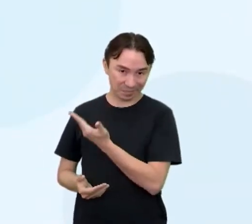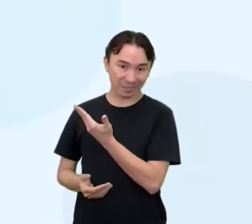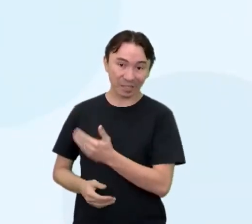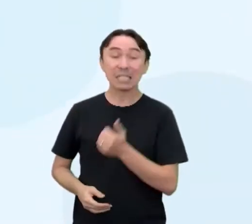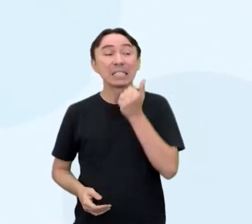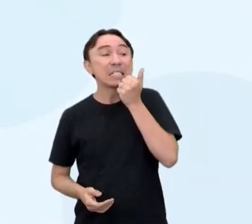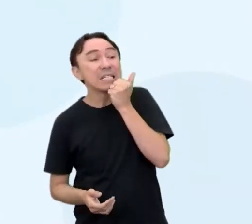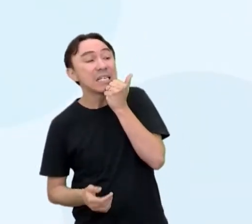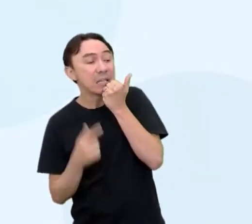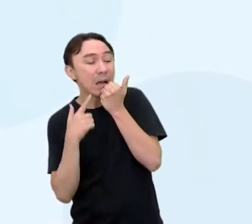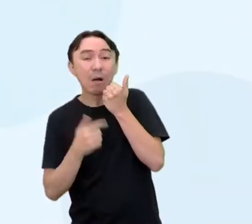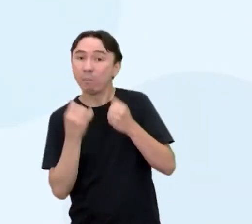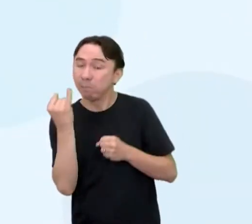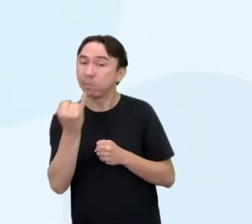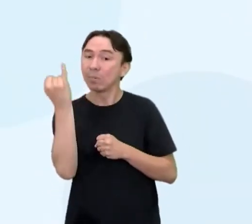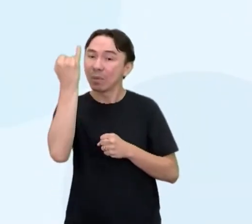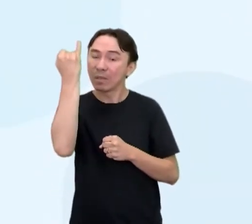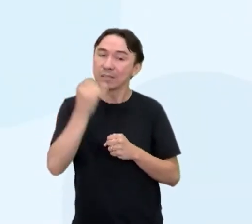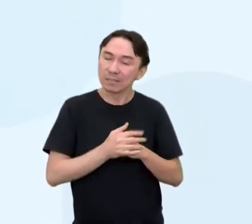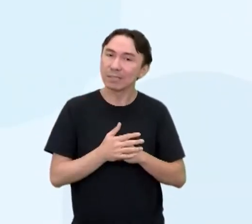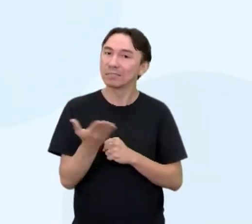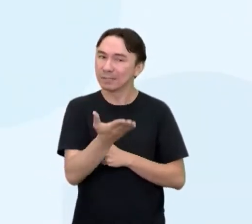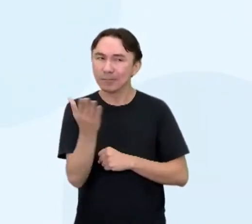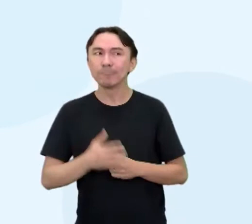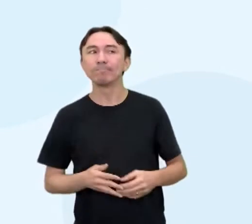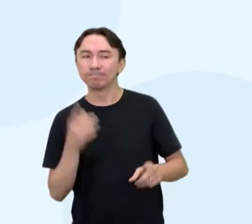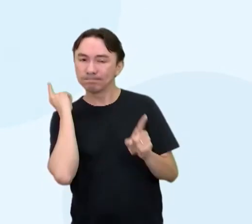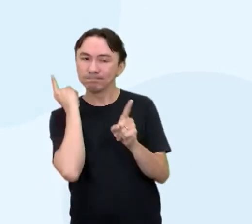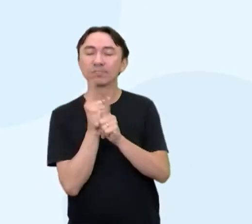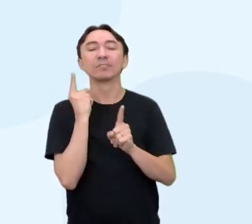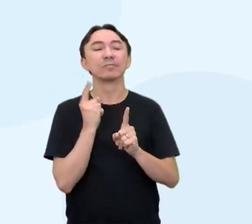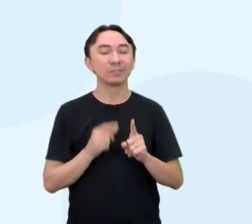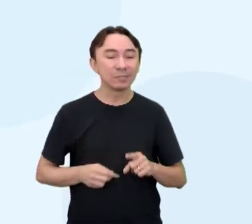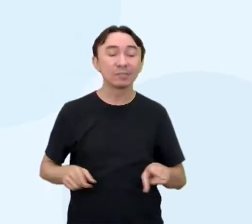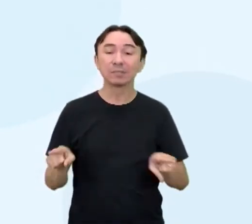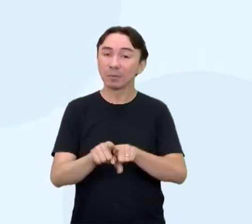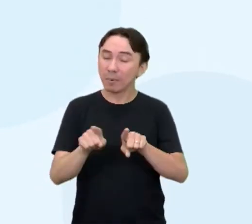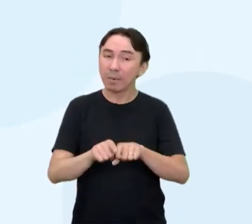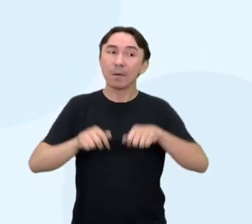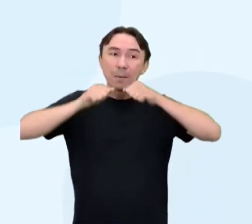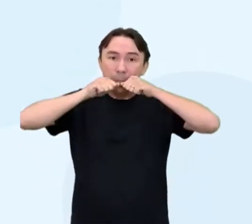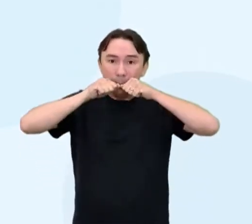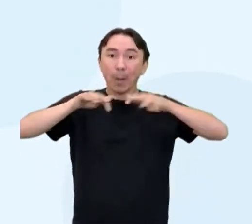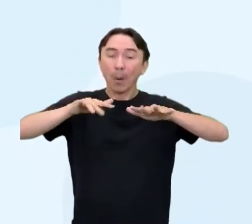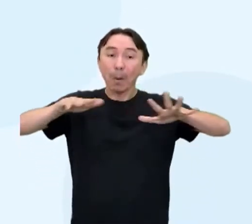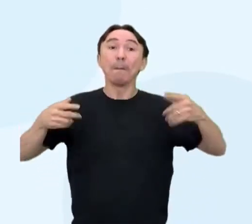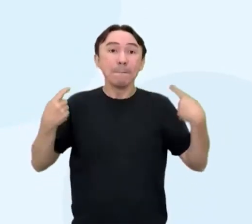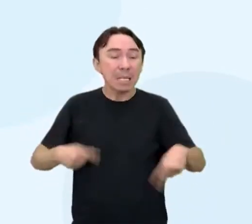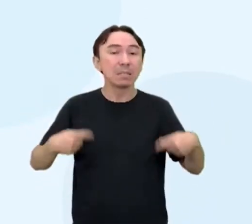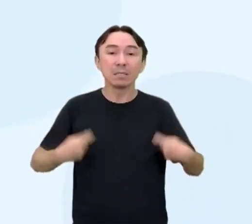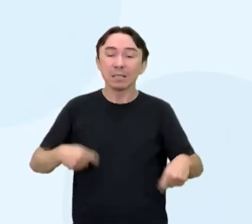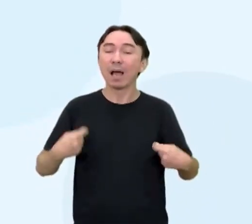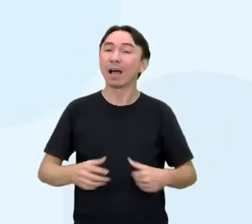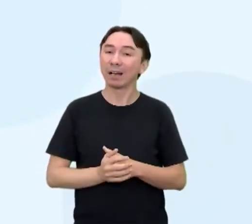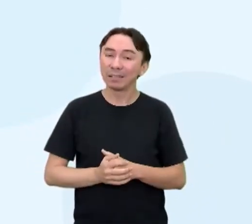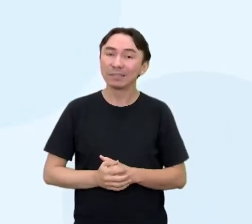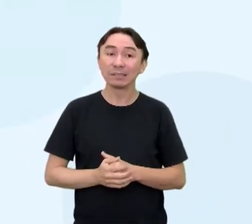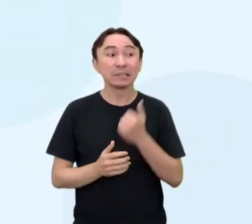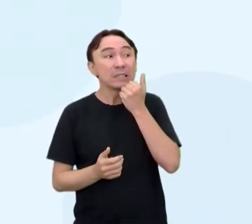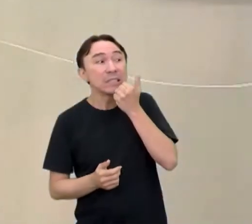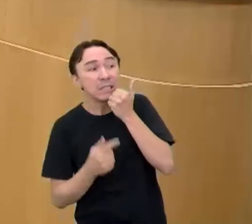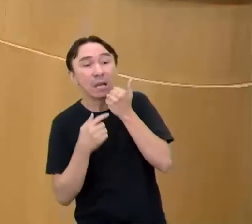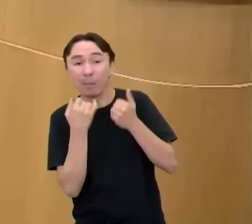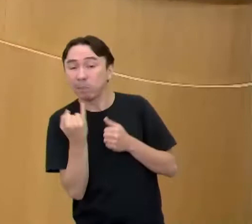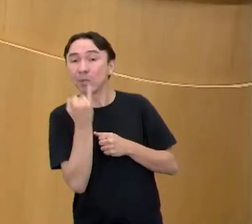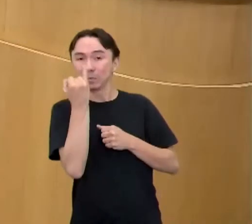ciência e a necessidade da sua divulgação. Então, quanto a ciência é importante e como